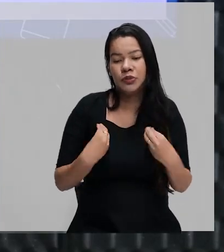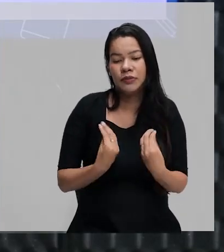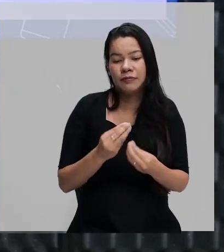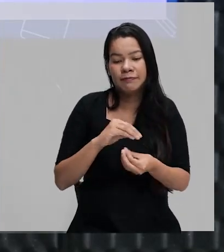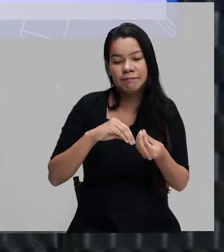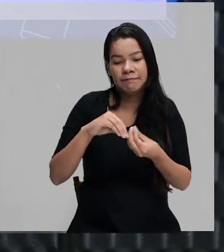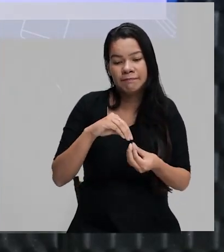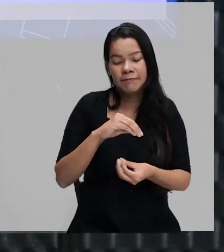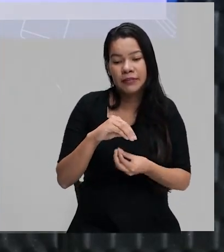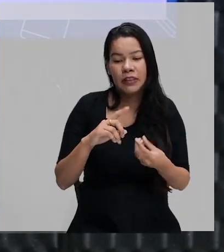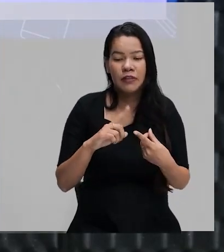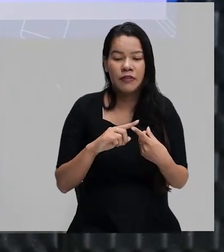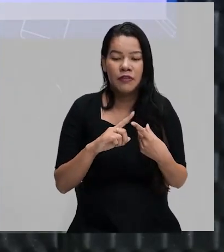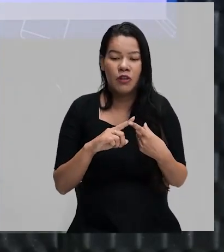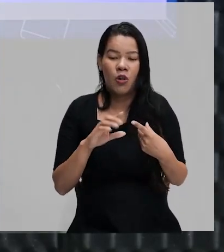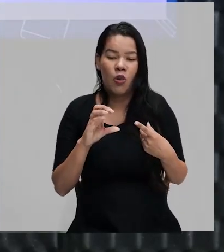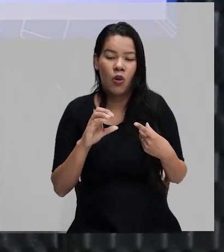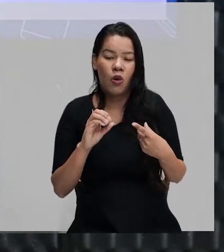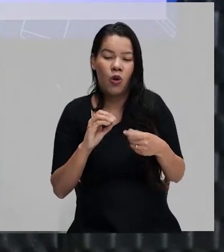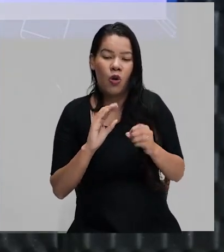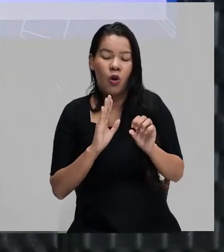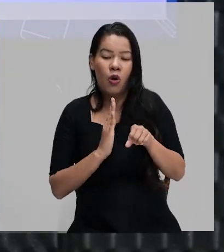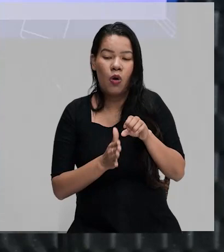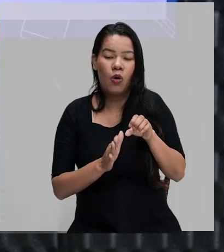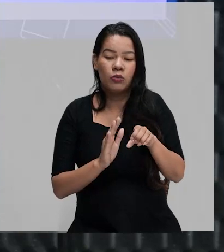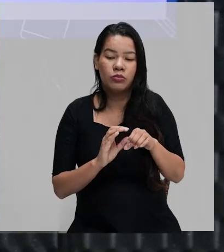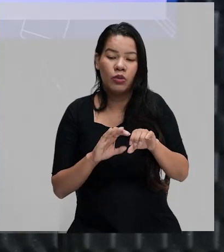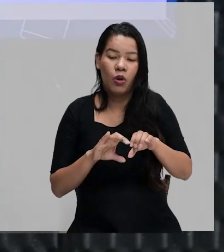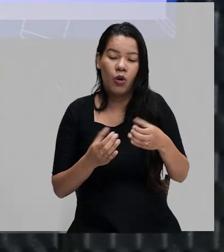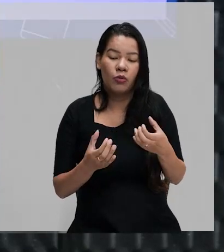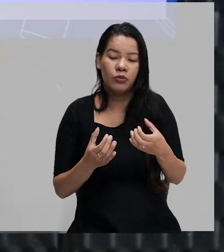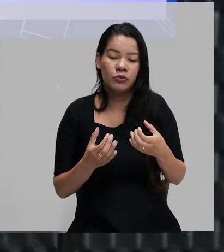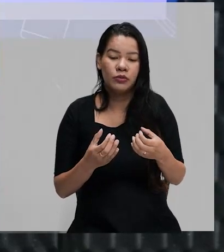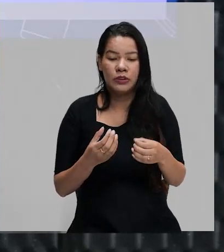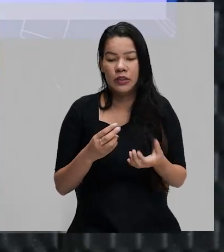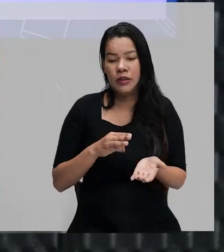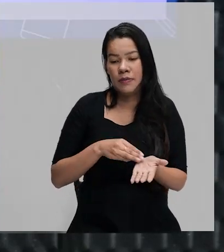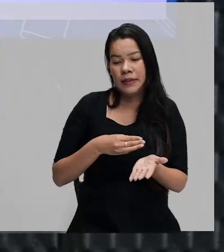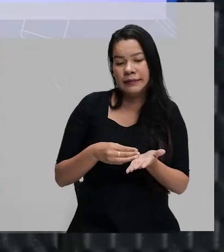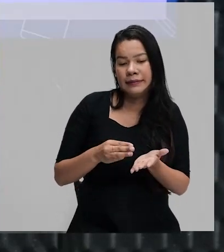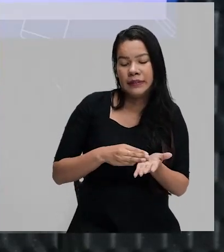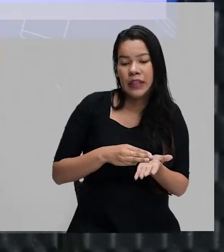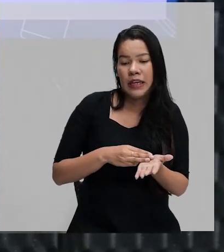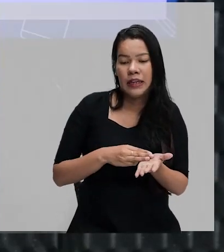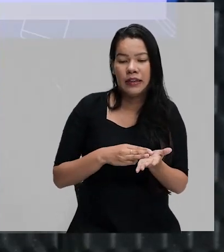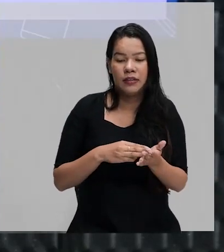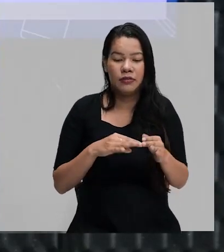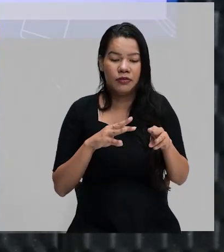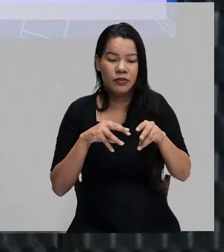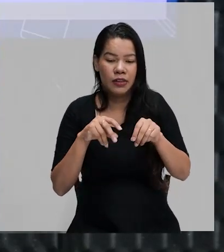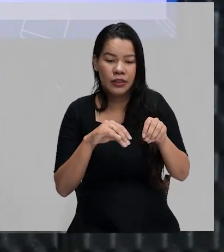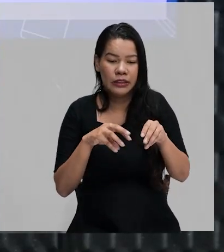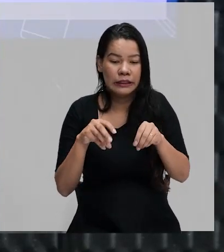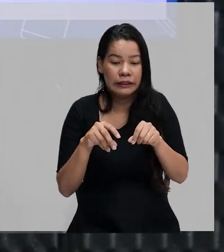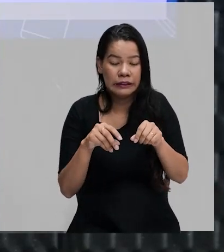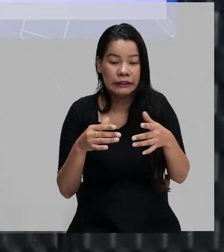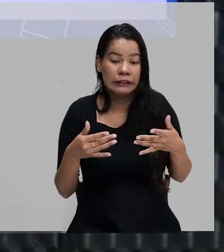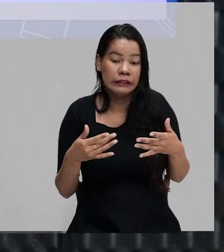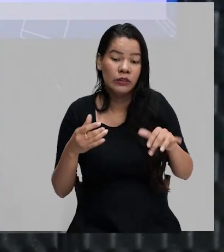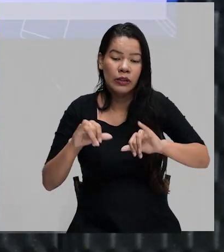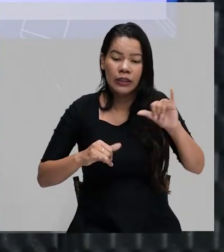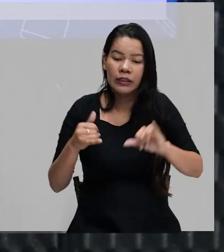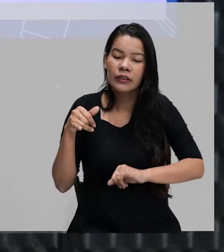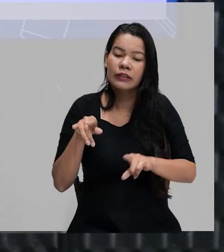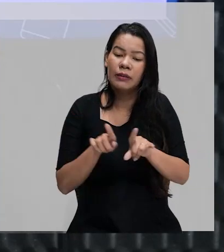para dar aquele sabor e aquele cheiro para o bolo. Na química, é também muito comum aparecerem